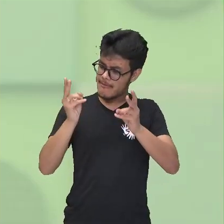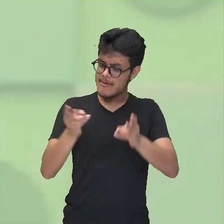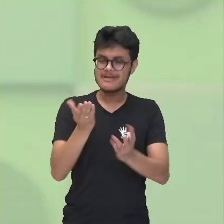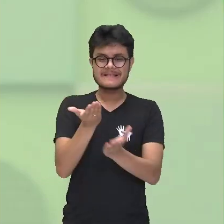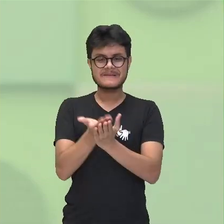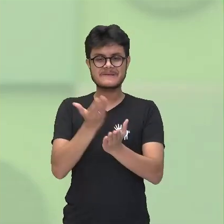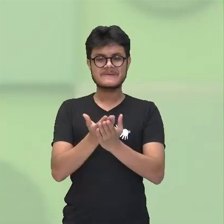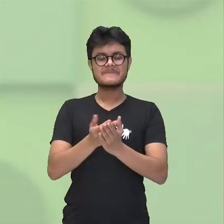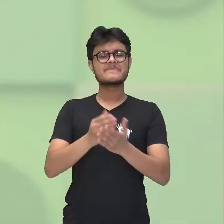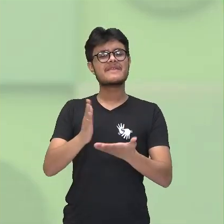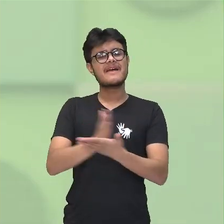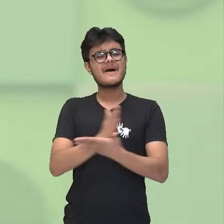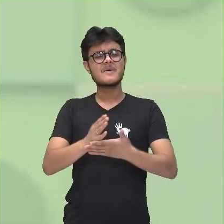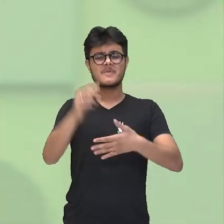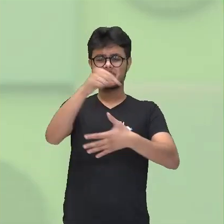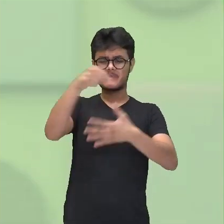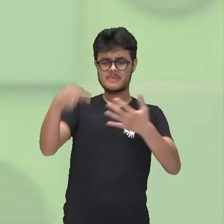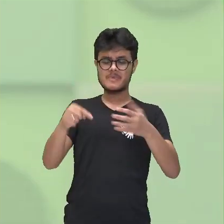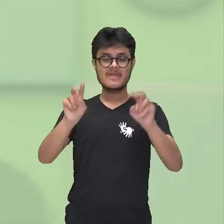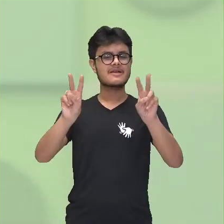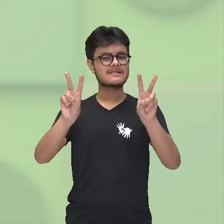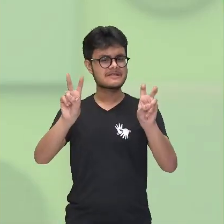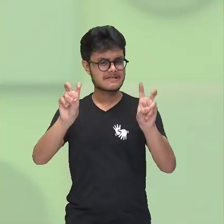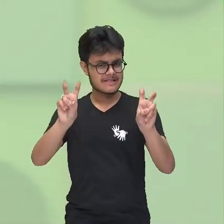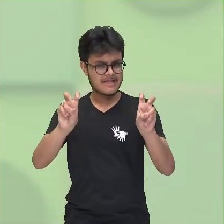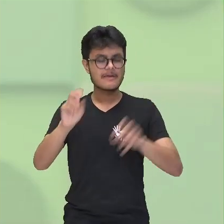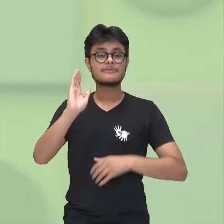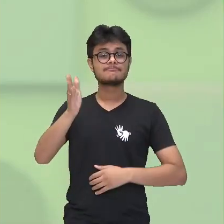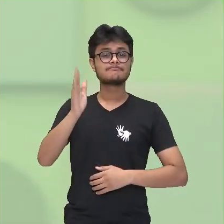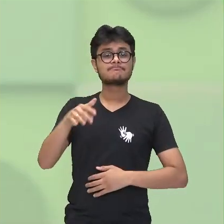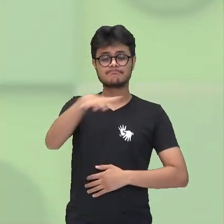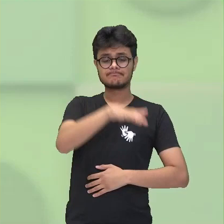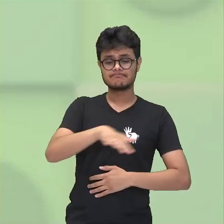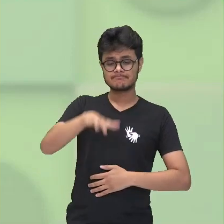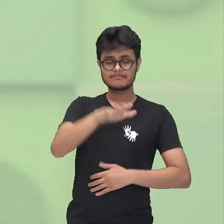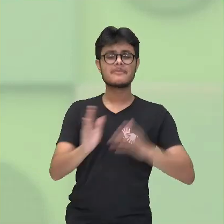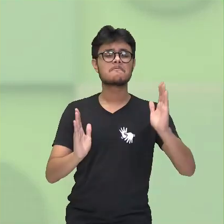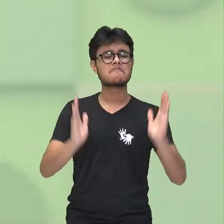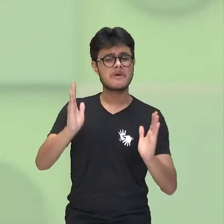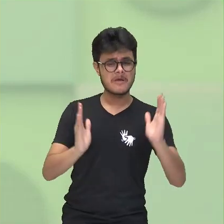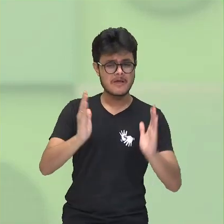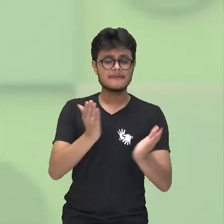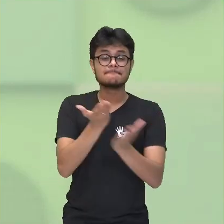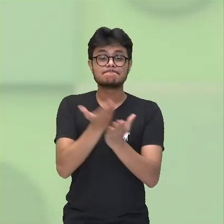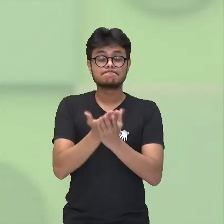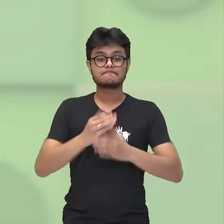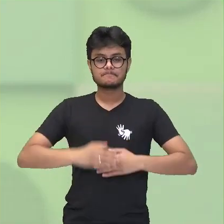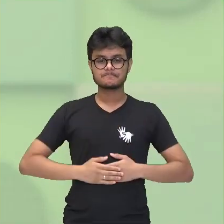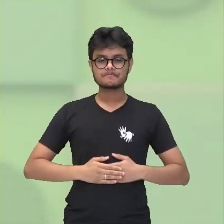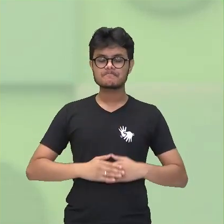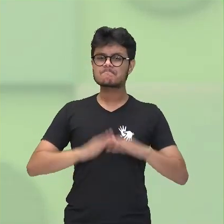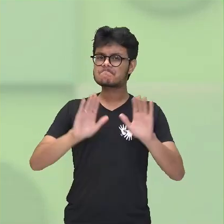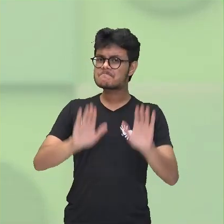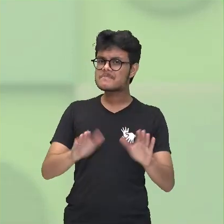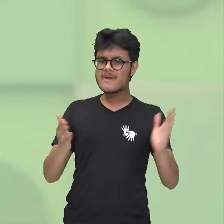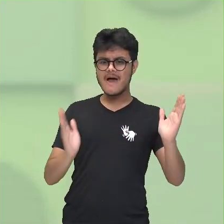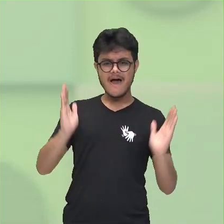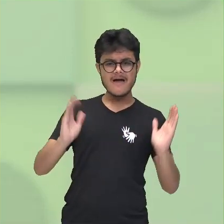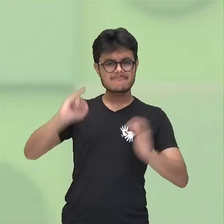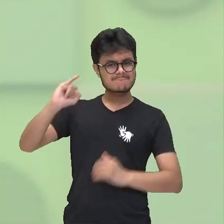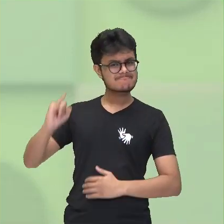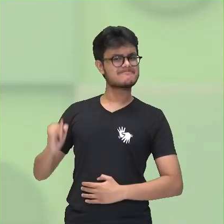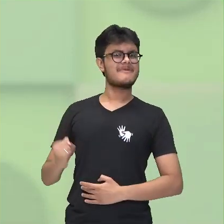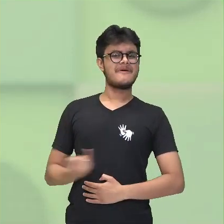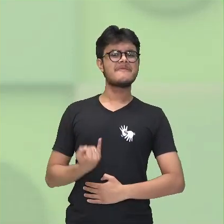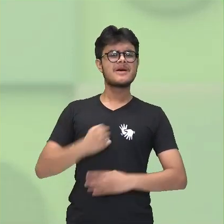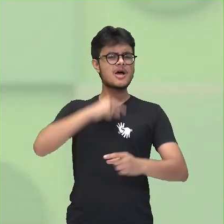vamos observar alguns conteúdos aí que estão relacionados à nossa unidade. Então, a gente aproveita esse momento aí para